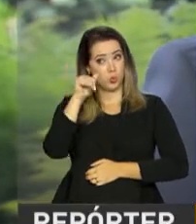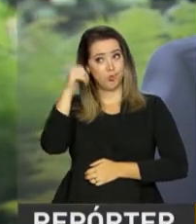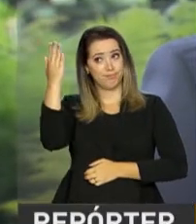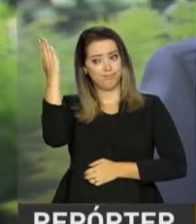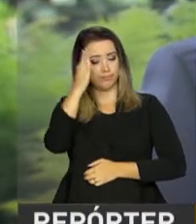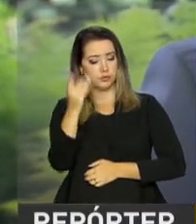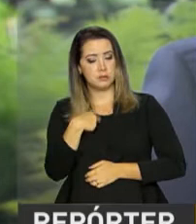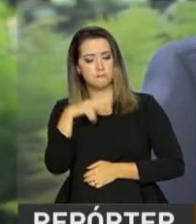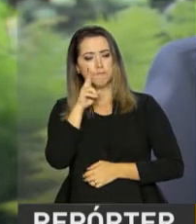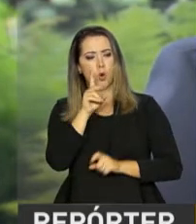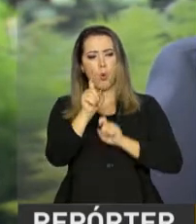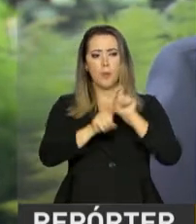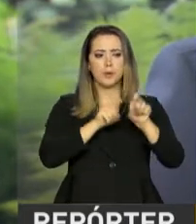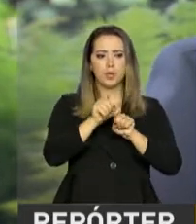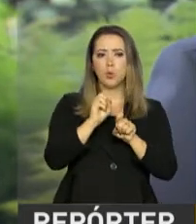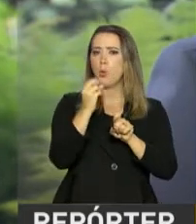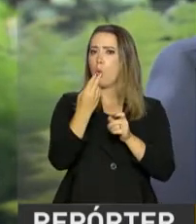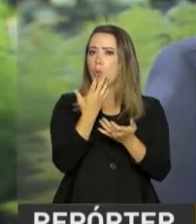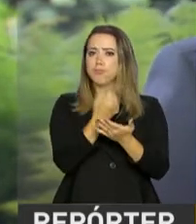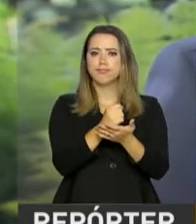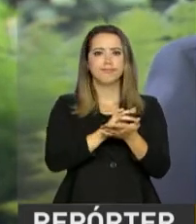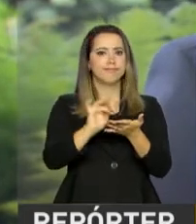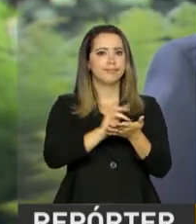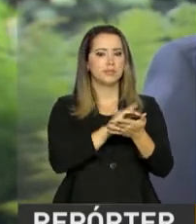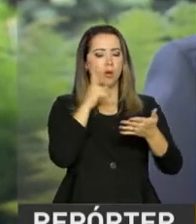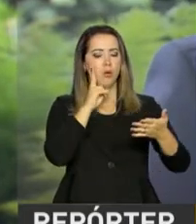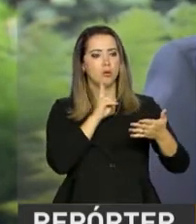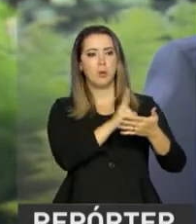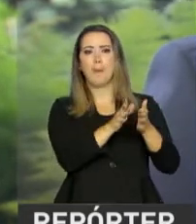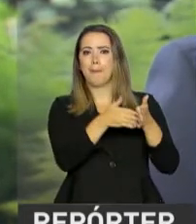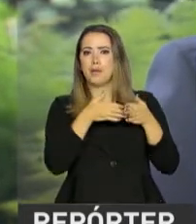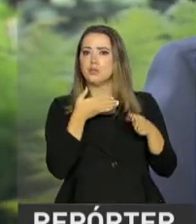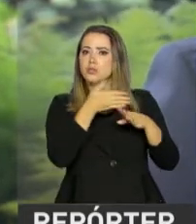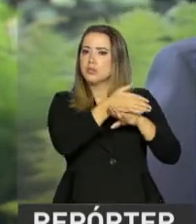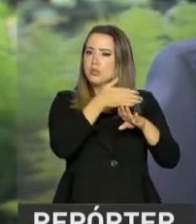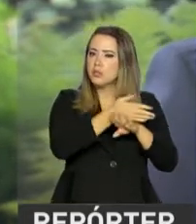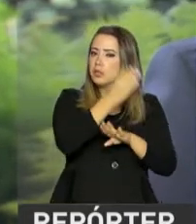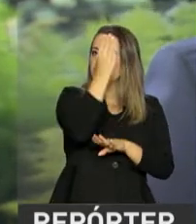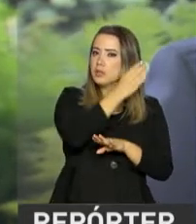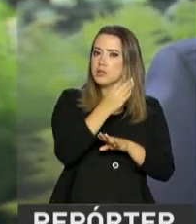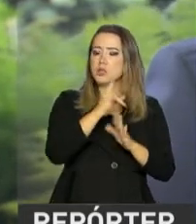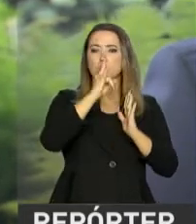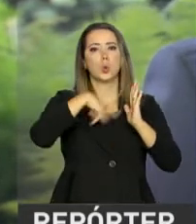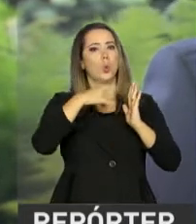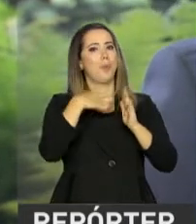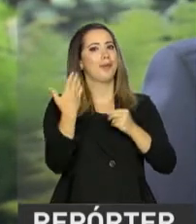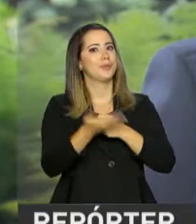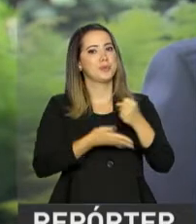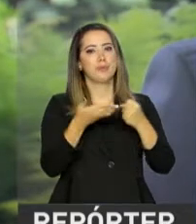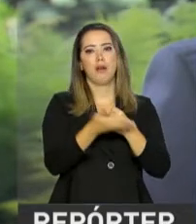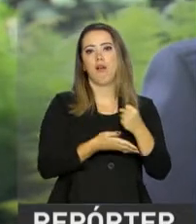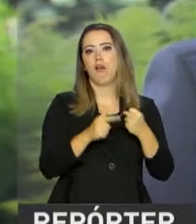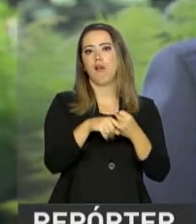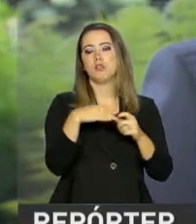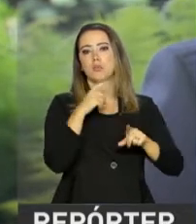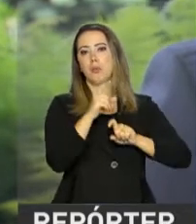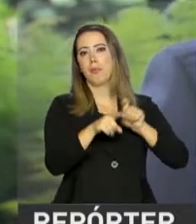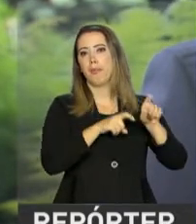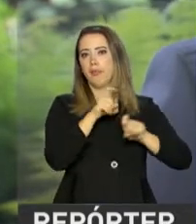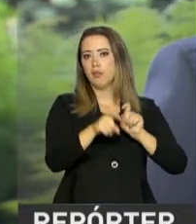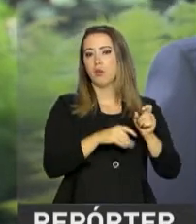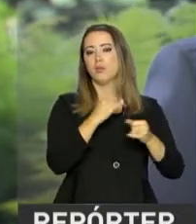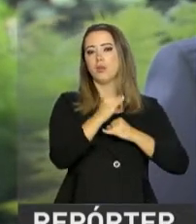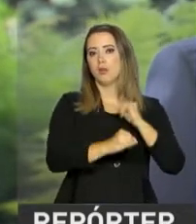por um computador seja por um ep no celular encaminha documentos muito básicos por internet como